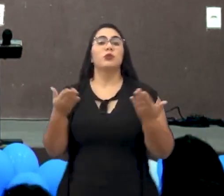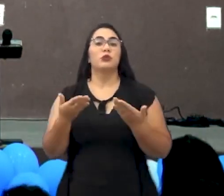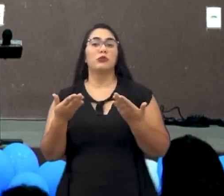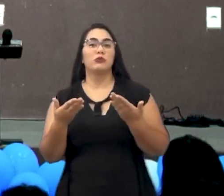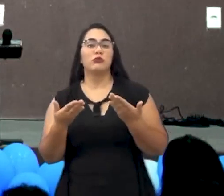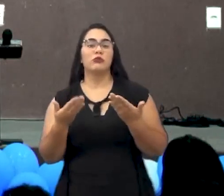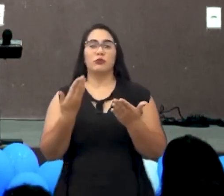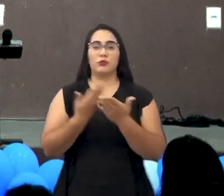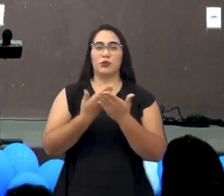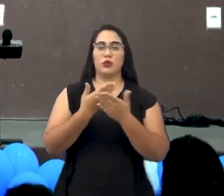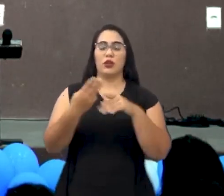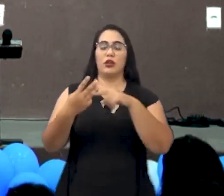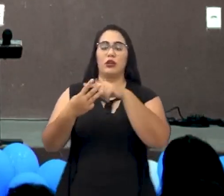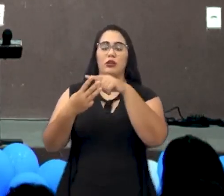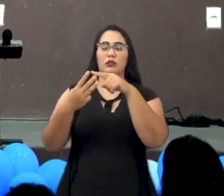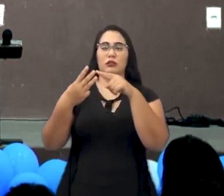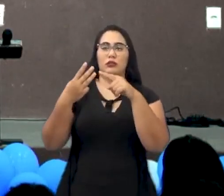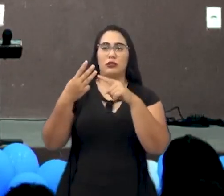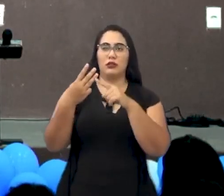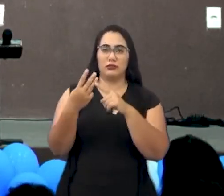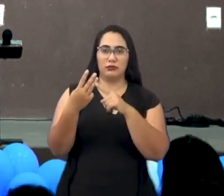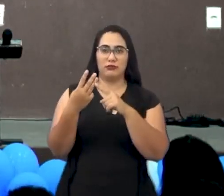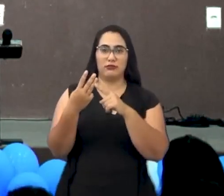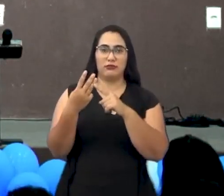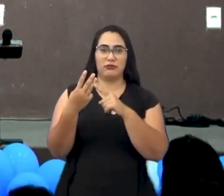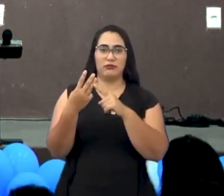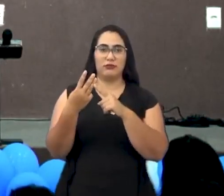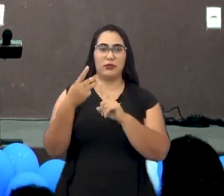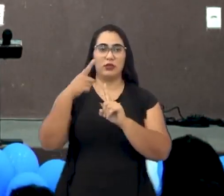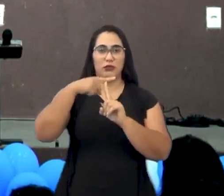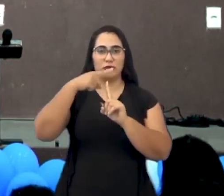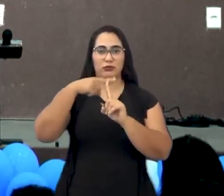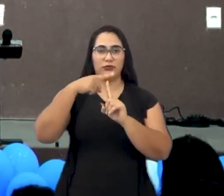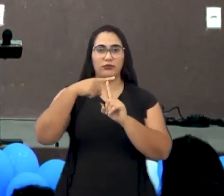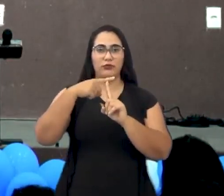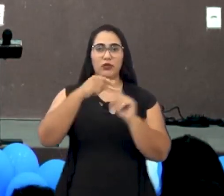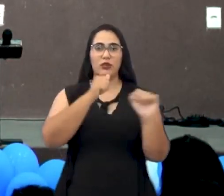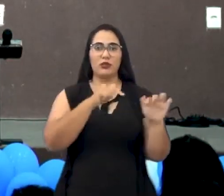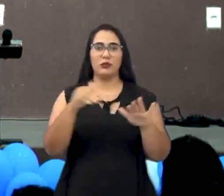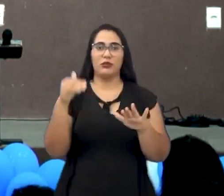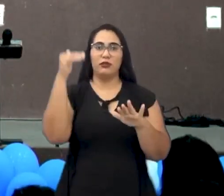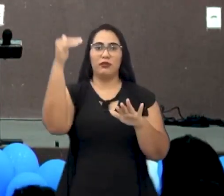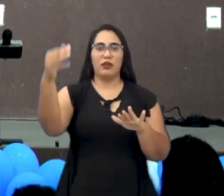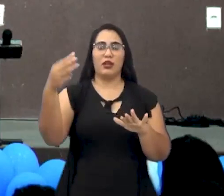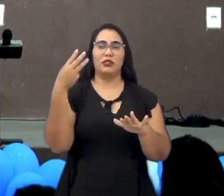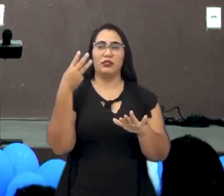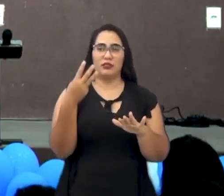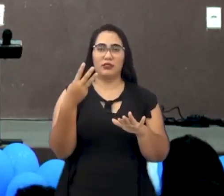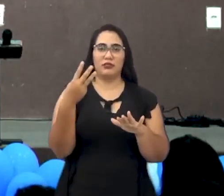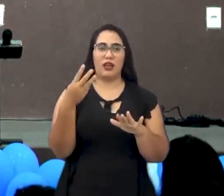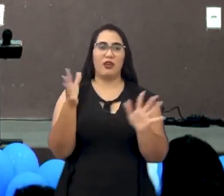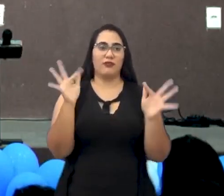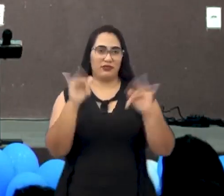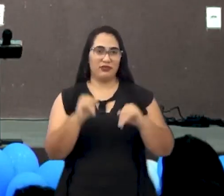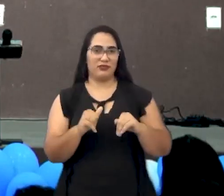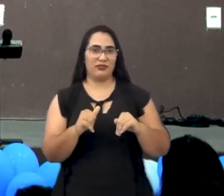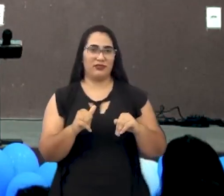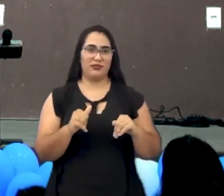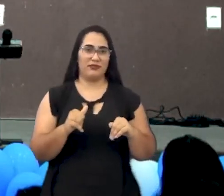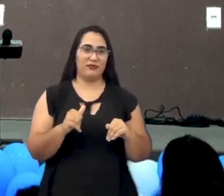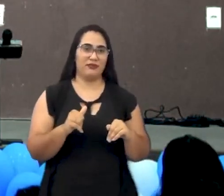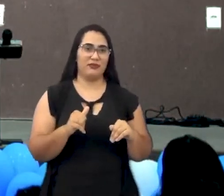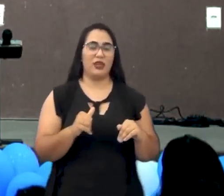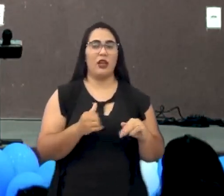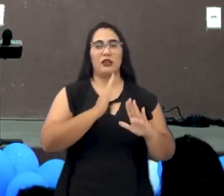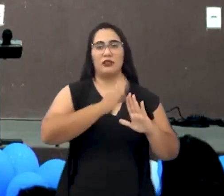hoje 3 bem-aventuranças. Na próxima mensagem a gente vai ver mais 3, até a gente finalizar elas. E aí a gente entra na